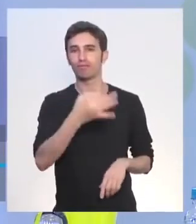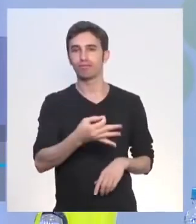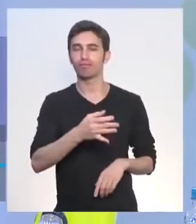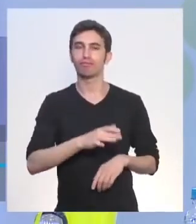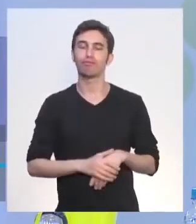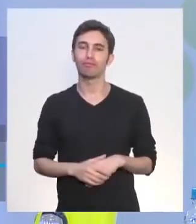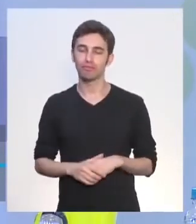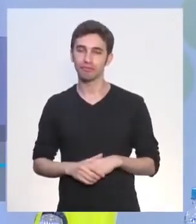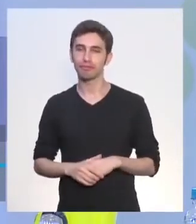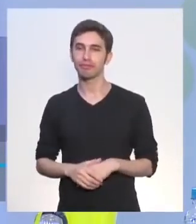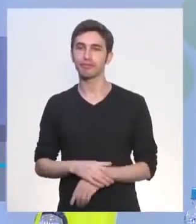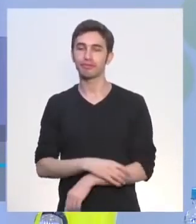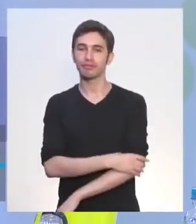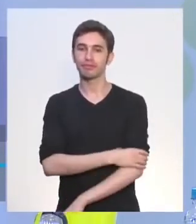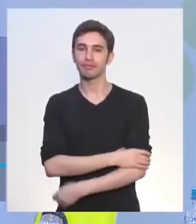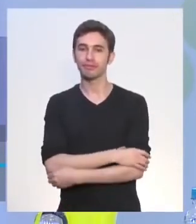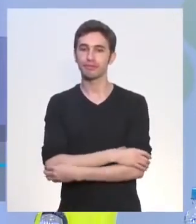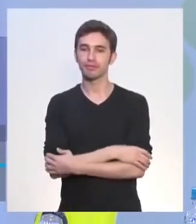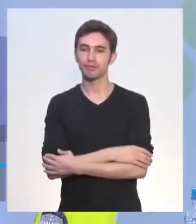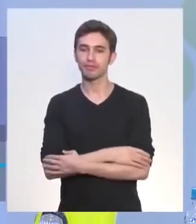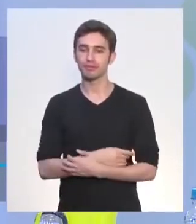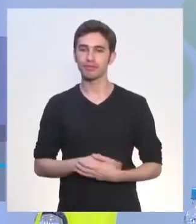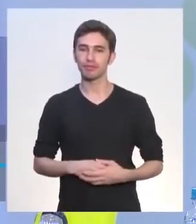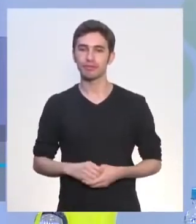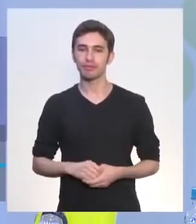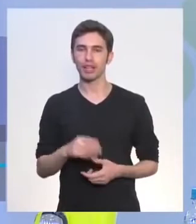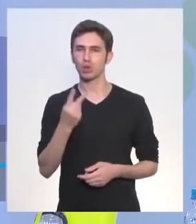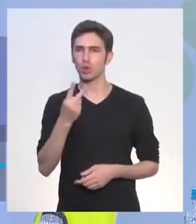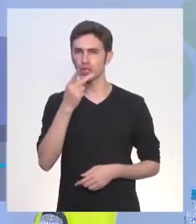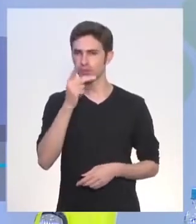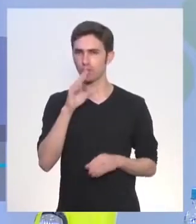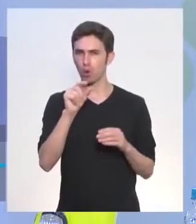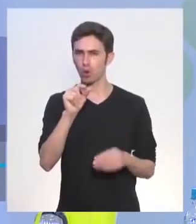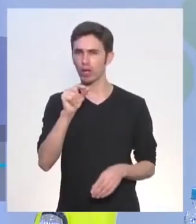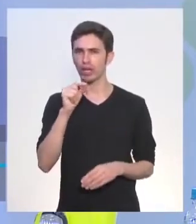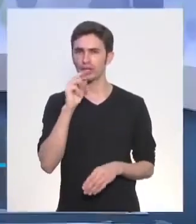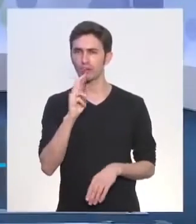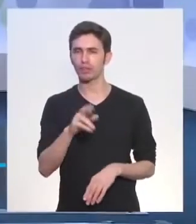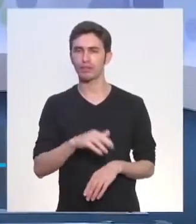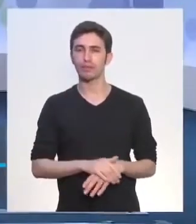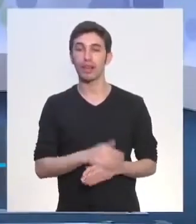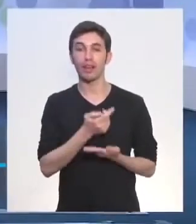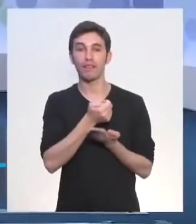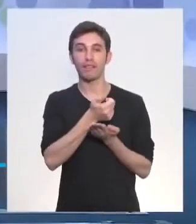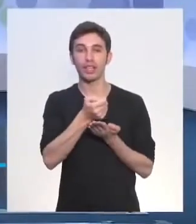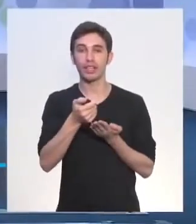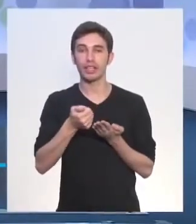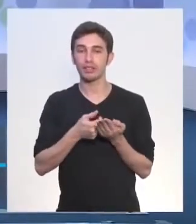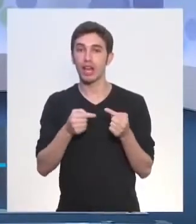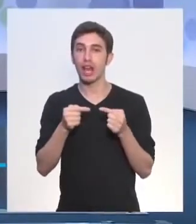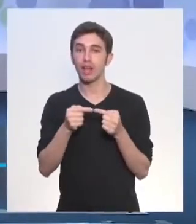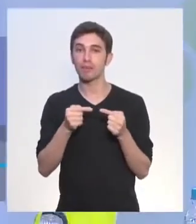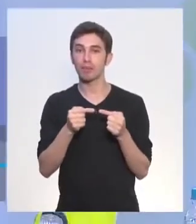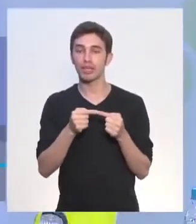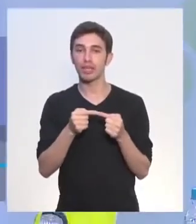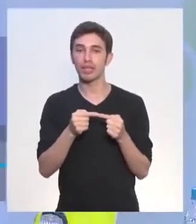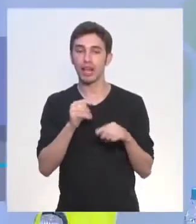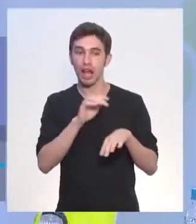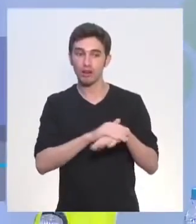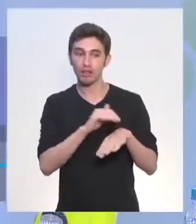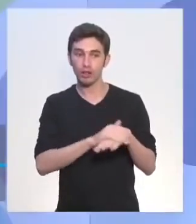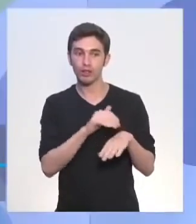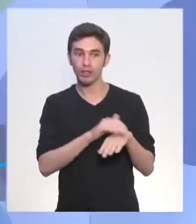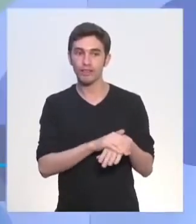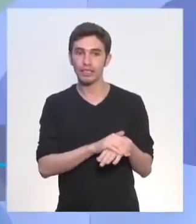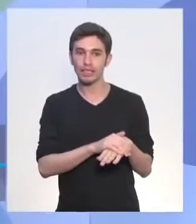Legal. Vamos ver. Da 2 subiram poucas da 2. Aqui, ó, tem uma. Fake news é algo feito para desinformar. É um ponto